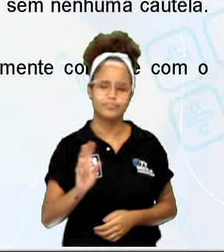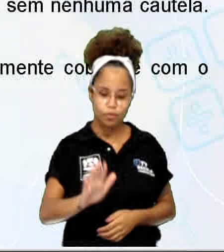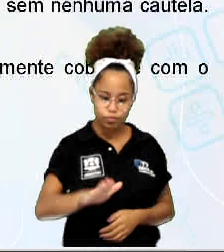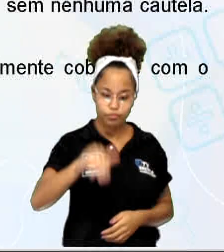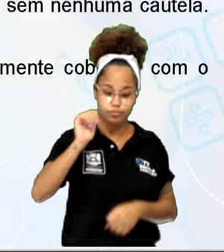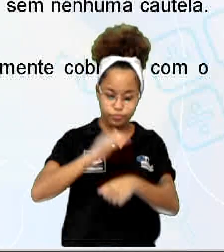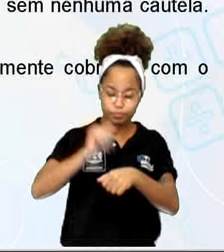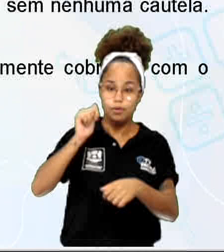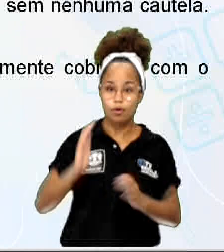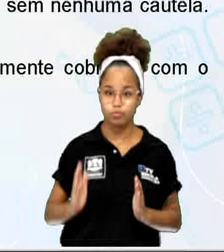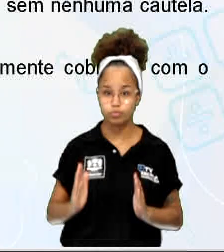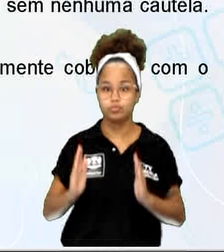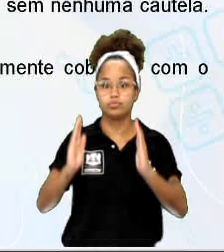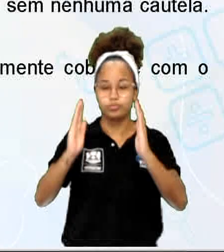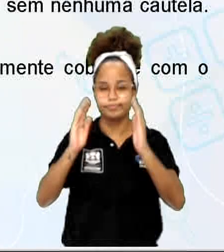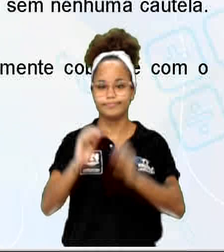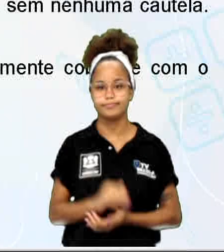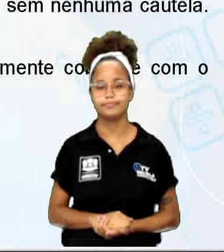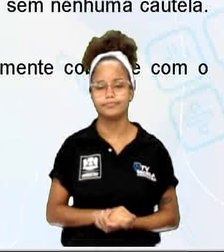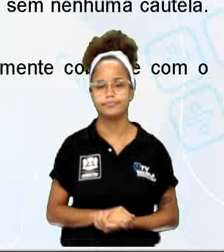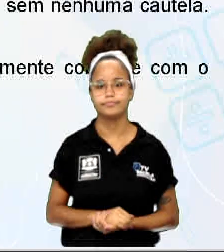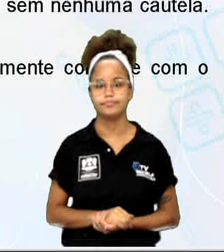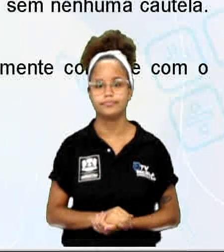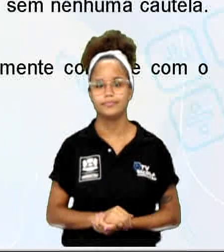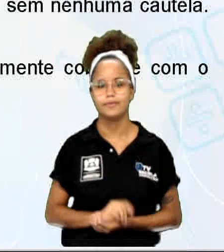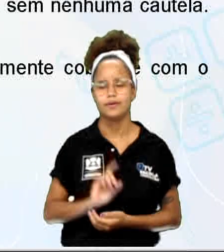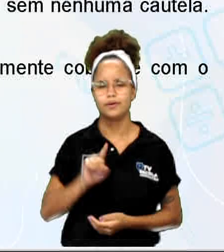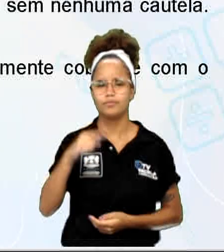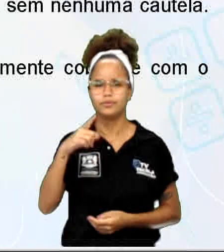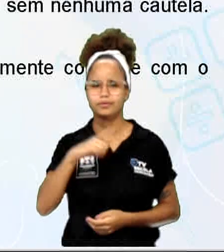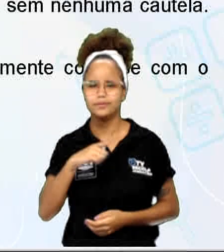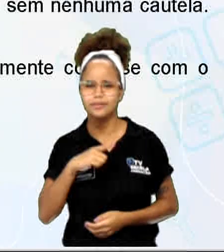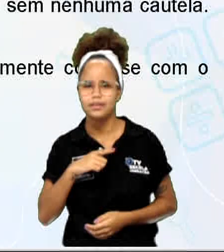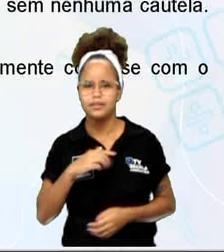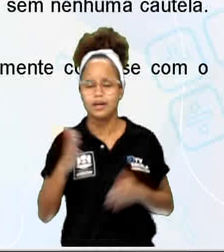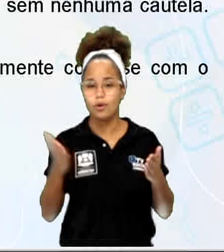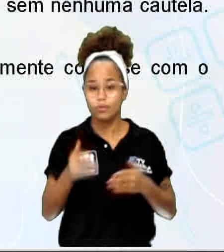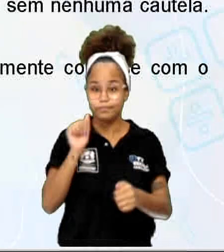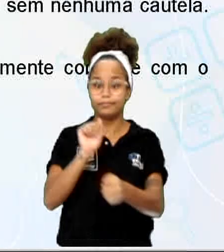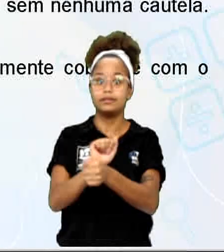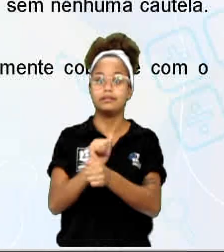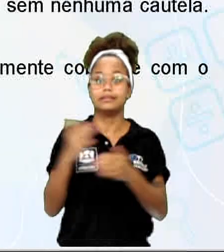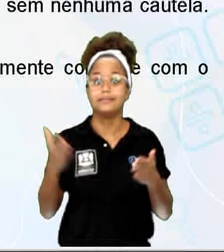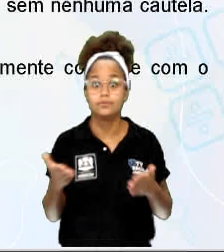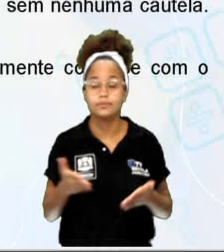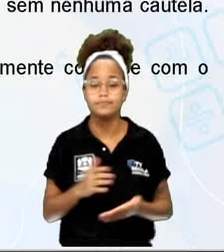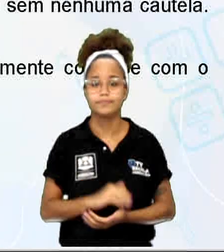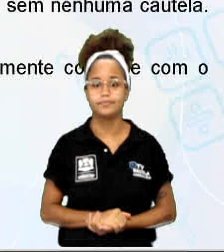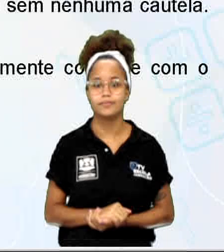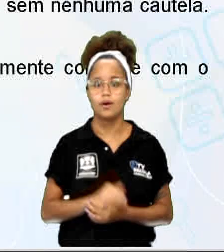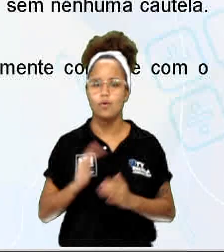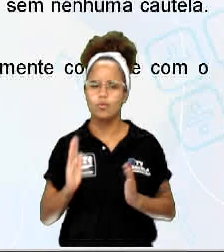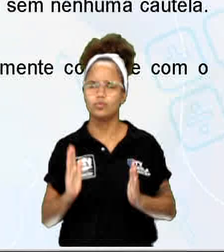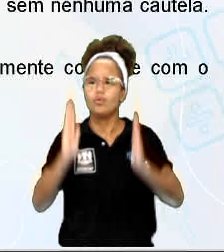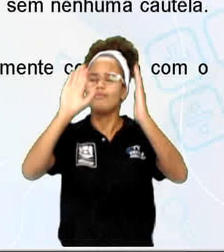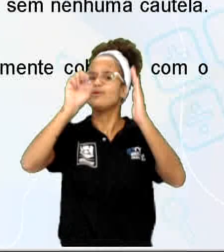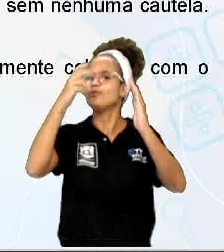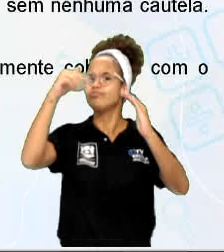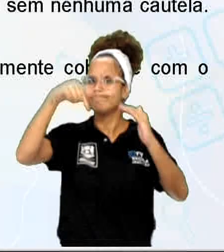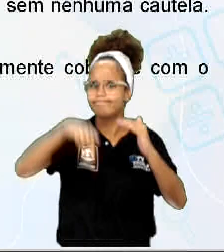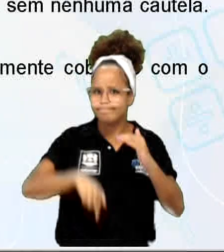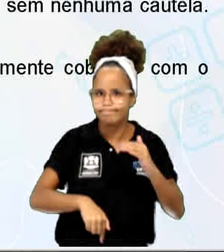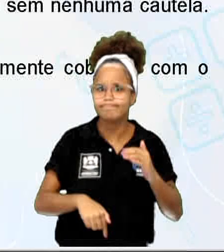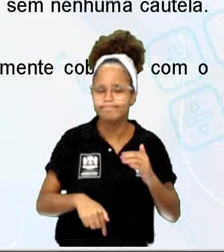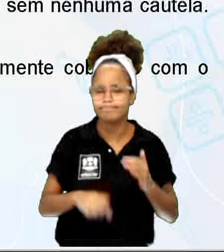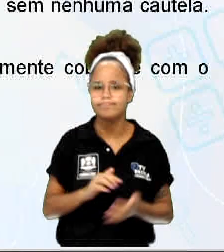elevador. Antes de mais nada, emergência, parar. Muito bem, e agora? Iria subir ou descer?